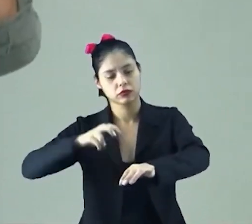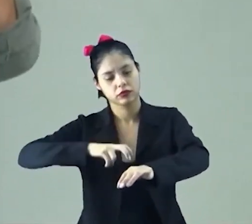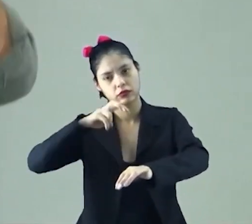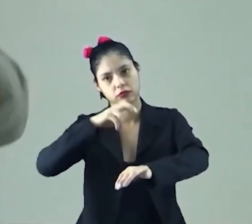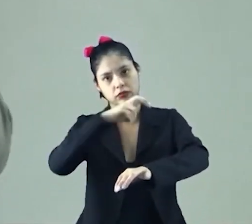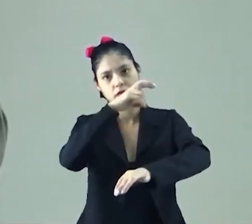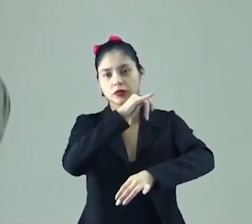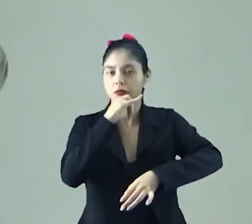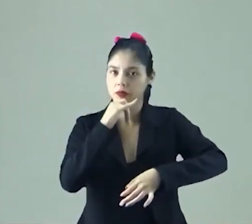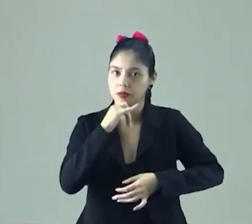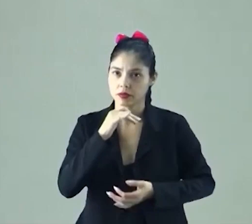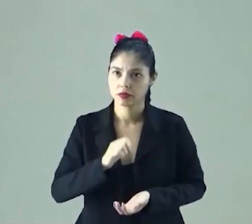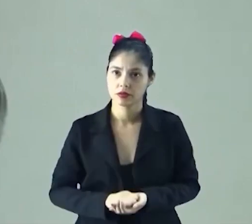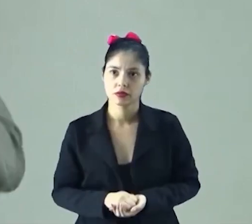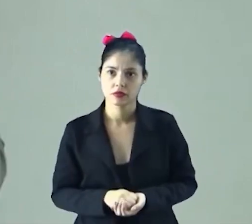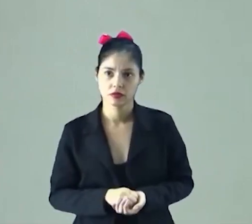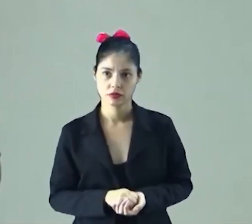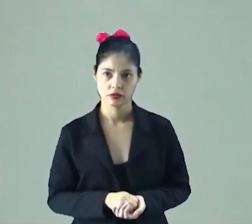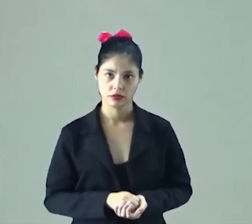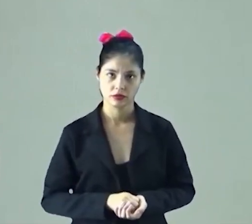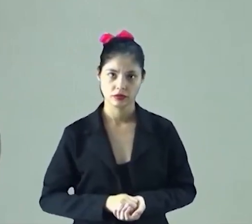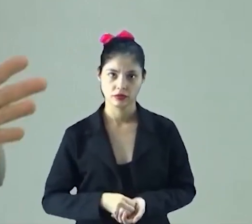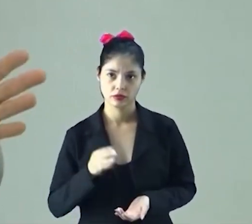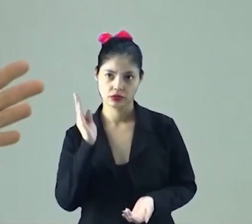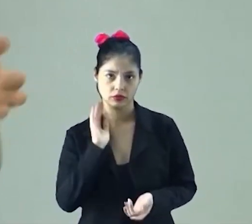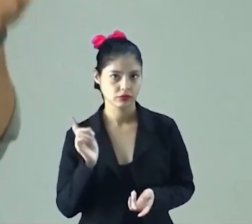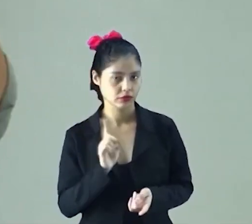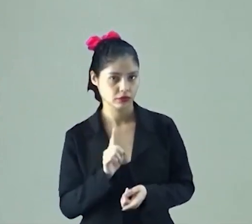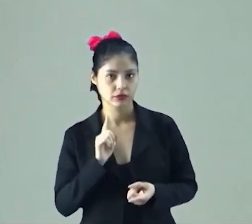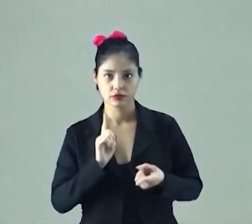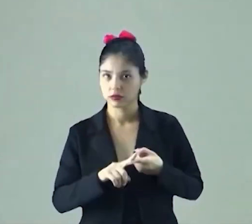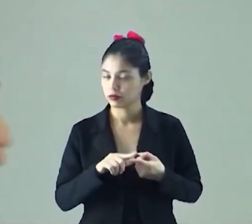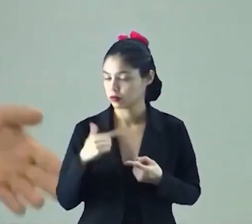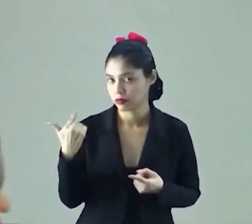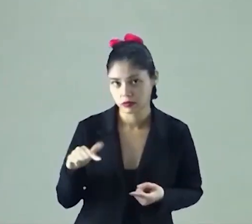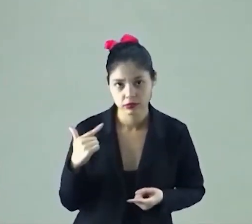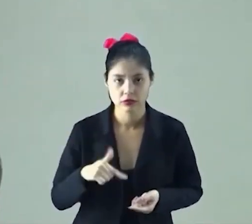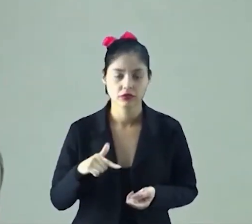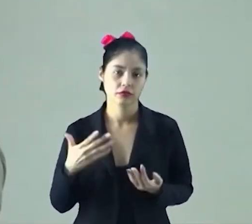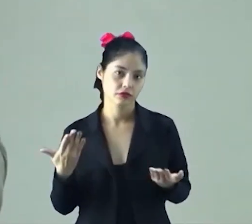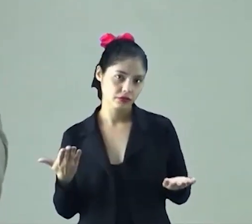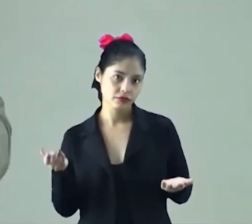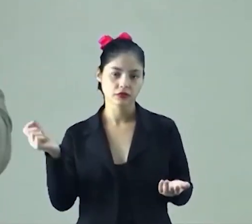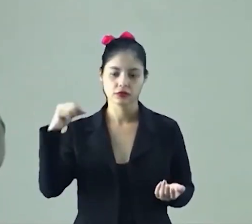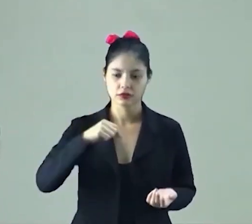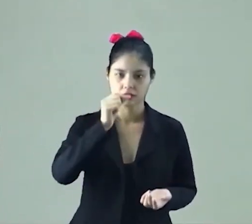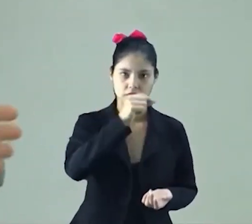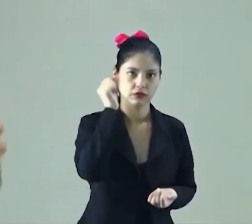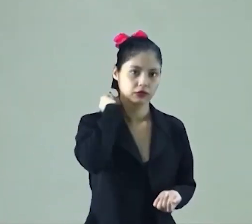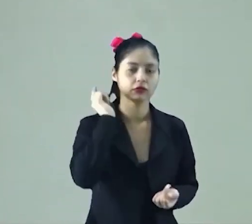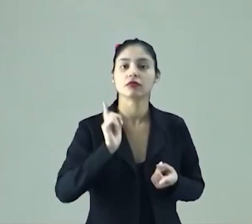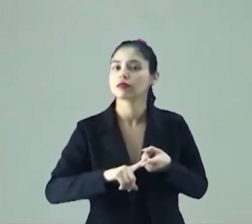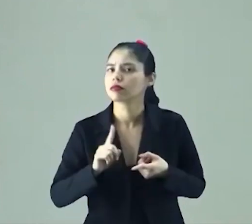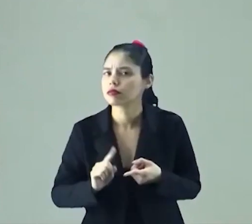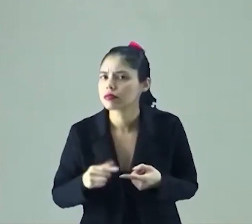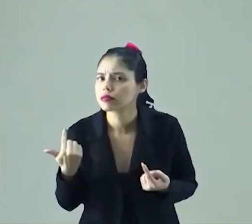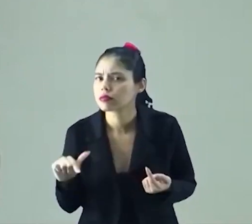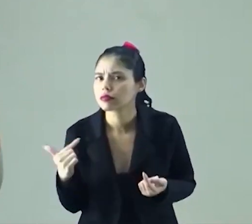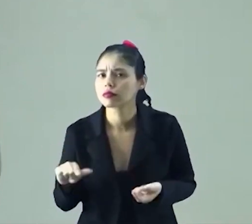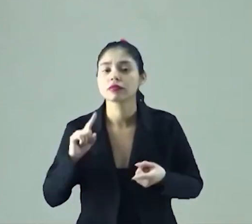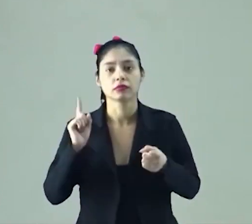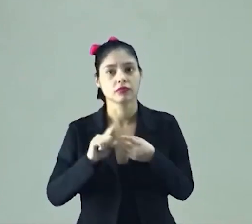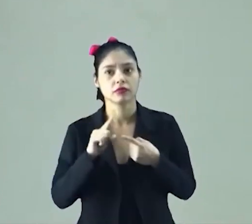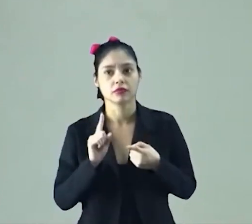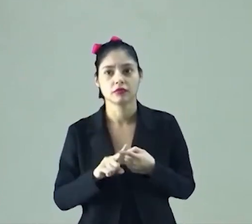subindo no Everest, por exemplo, e aí pá, matava um mosquito? Não, porque não vai ter mosquito na neve. Por que não tem mosquito na neve,